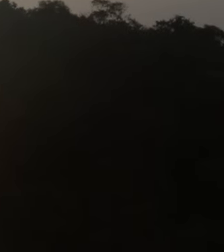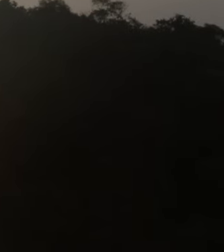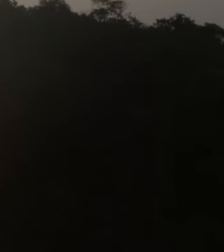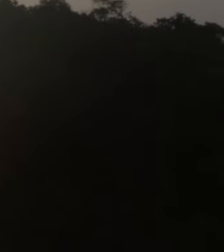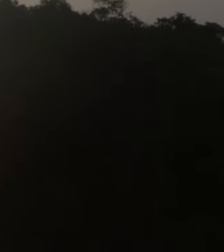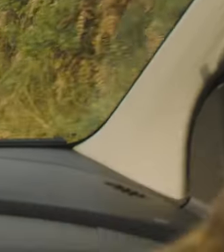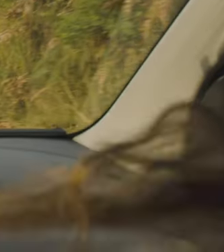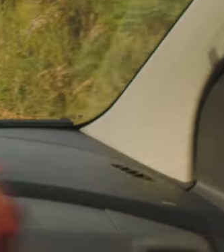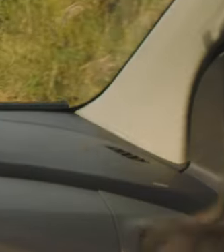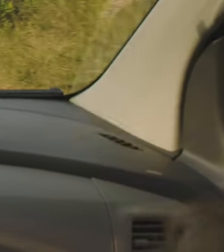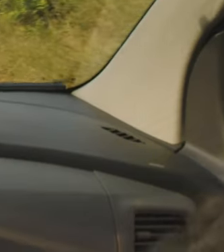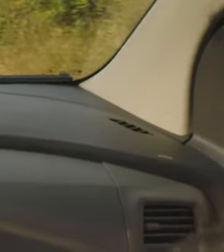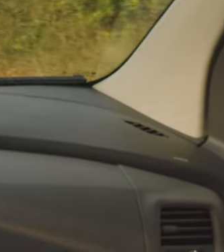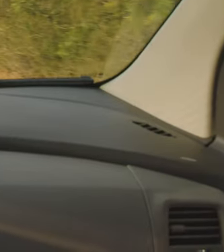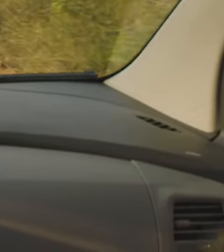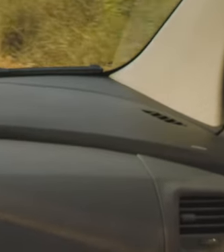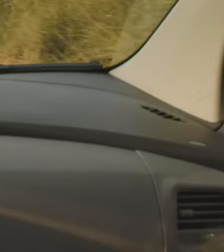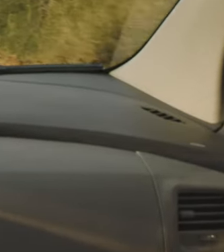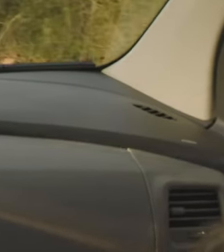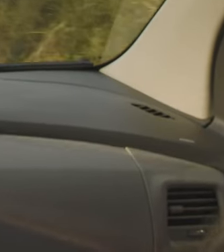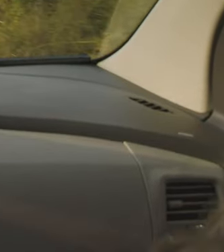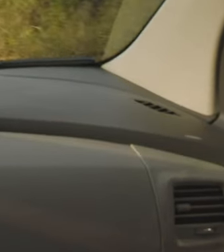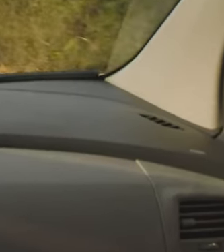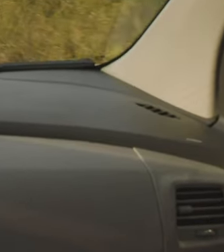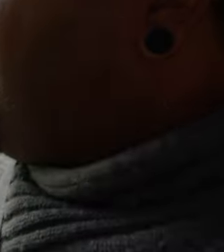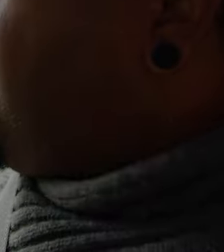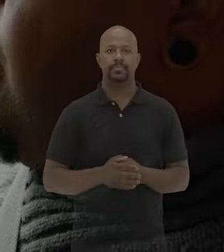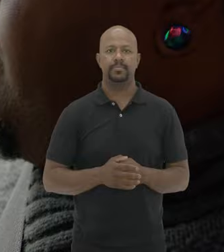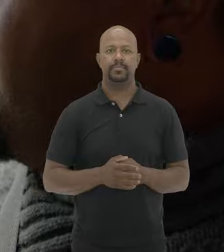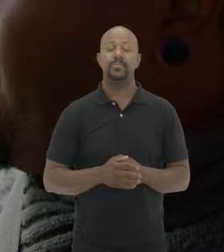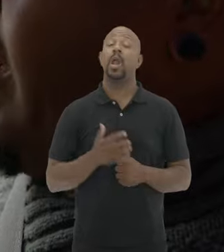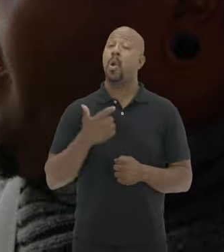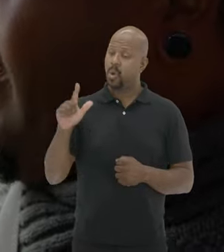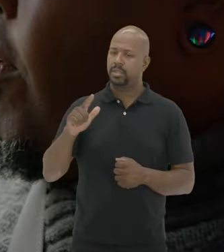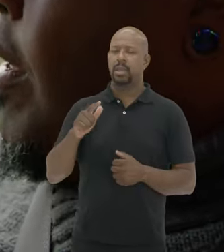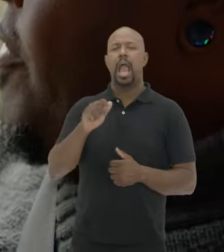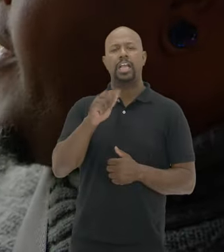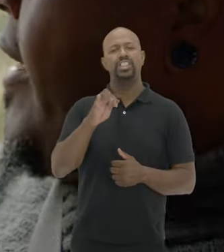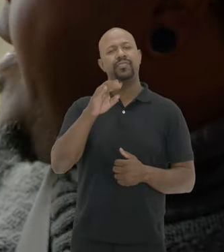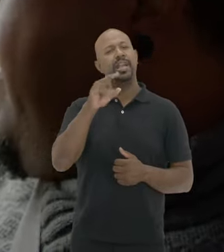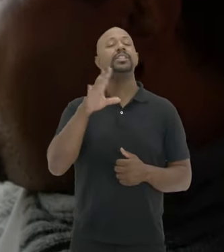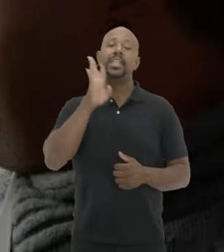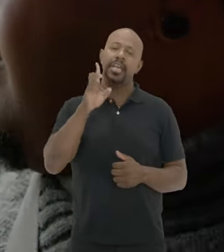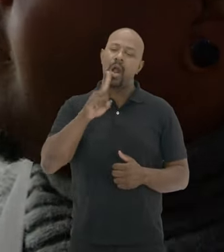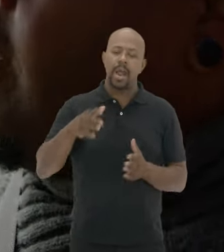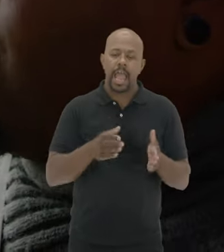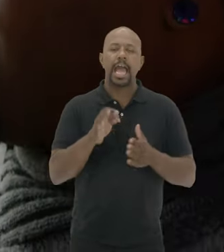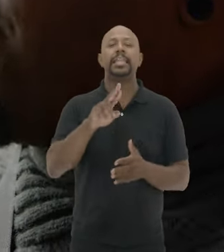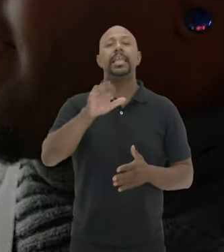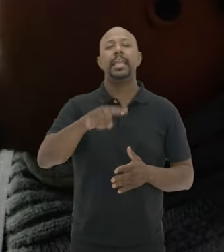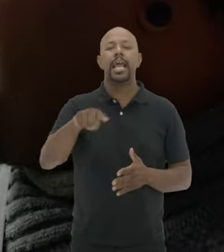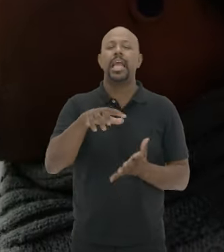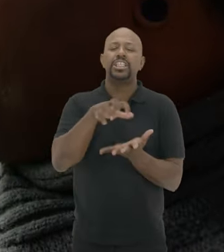escravizados o sol se põe atrás de uma montanha o carro ele está cegam Por uma estrada rural João outra atividade legal que dá para fazer aqui é a trilha